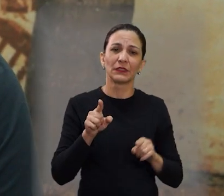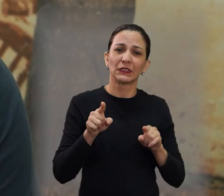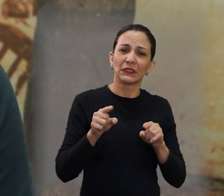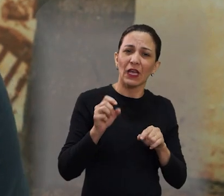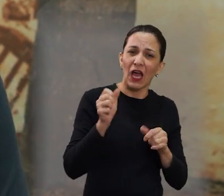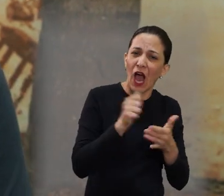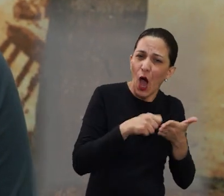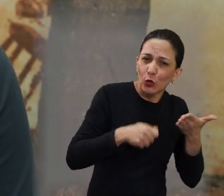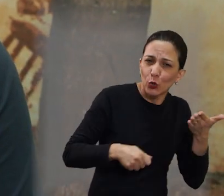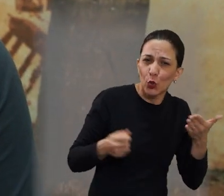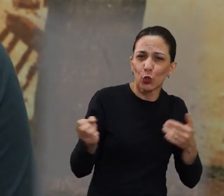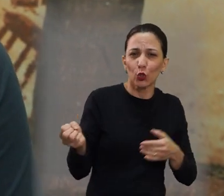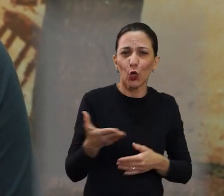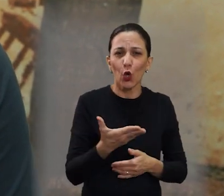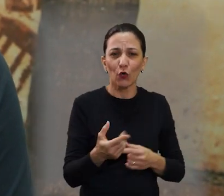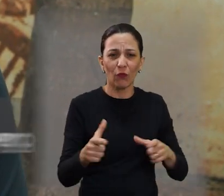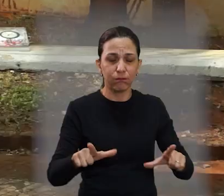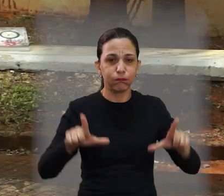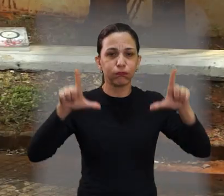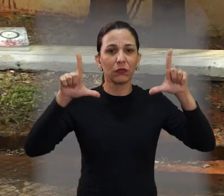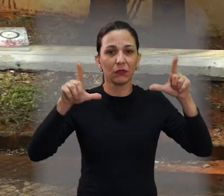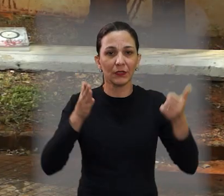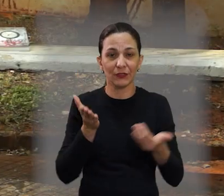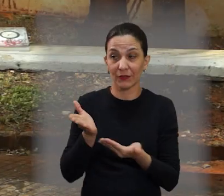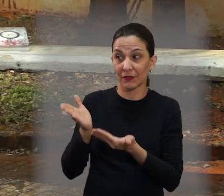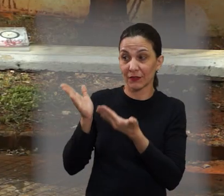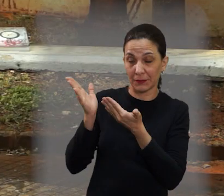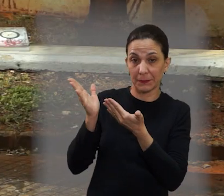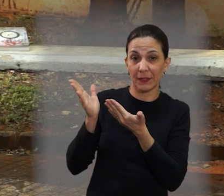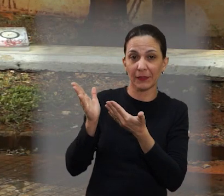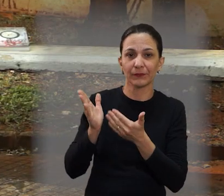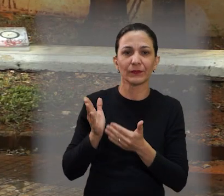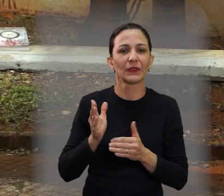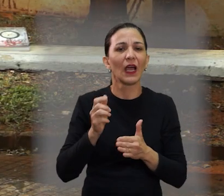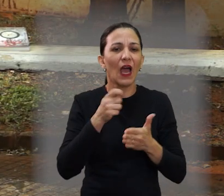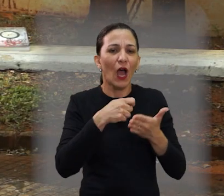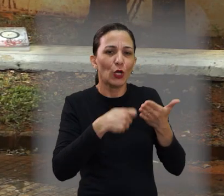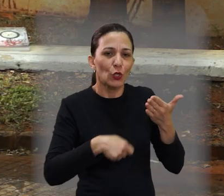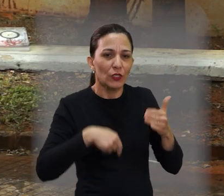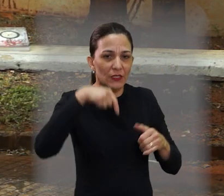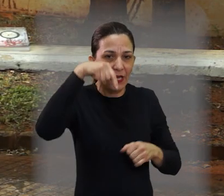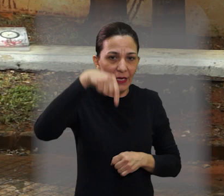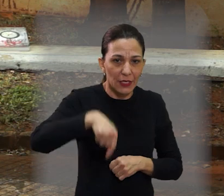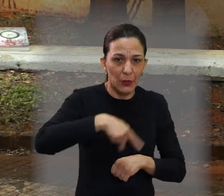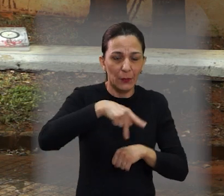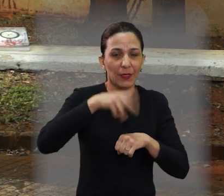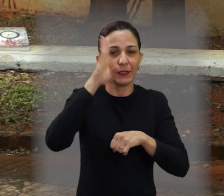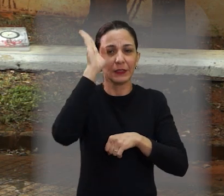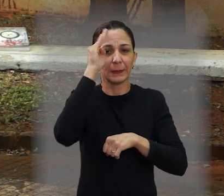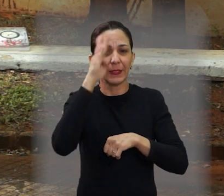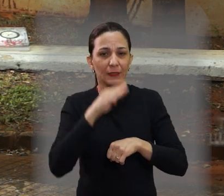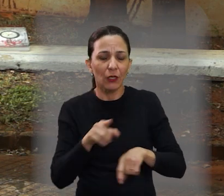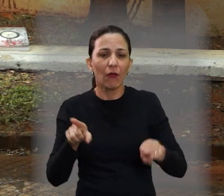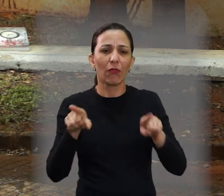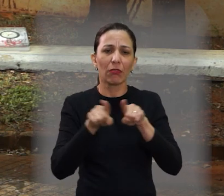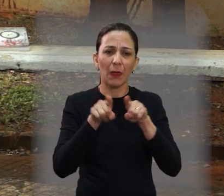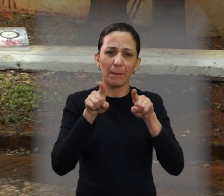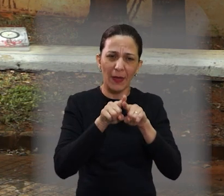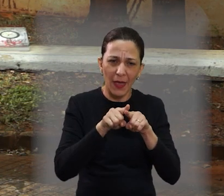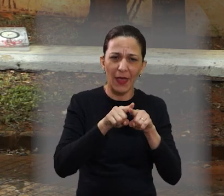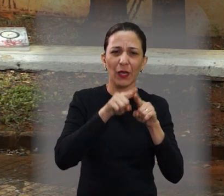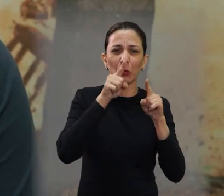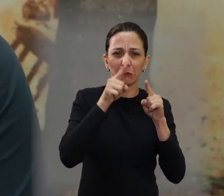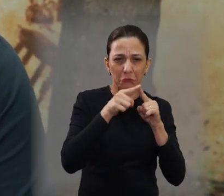Steven Spielberg, eu gosto do Jordan Peele, que é um autor novo aí que está se destacando. Autores nacionais também,